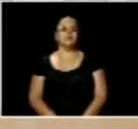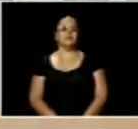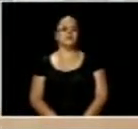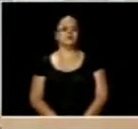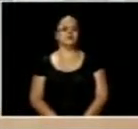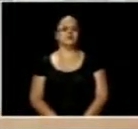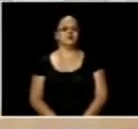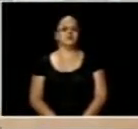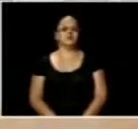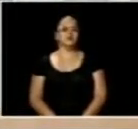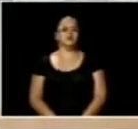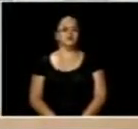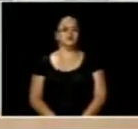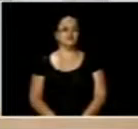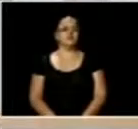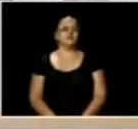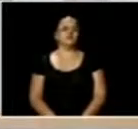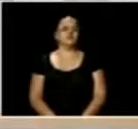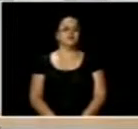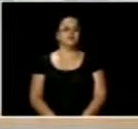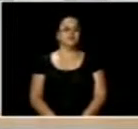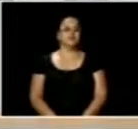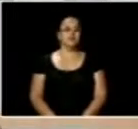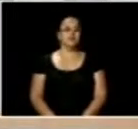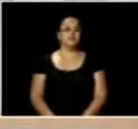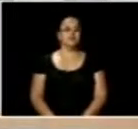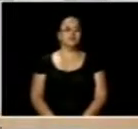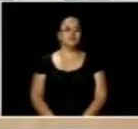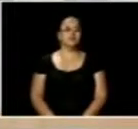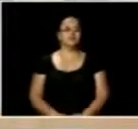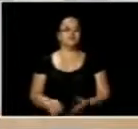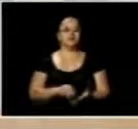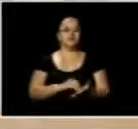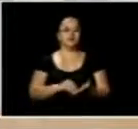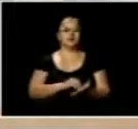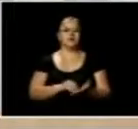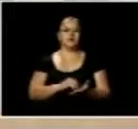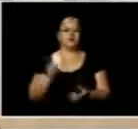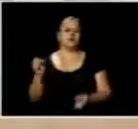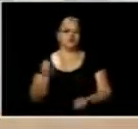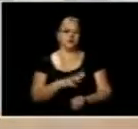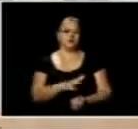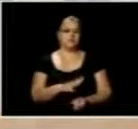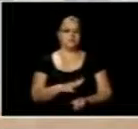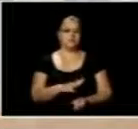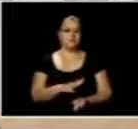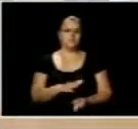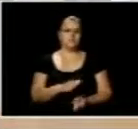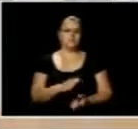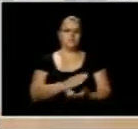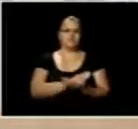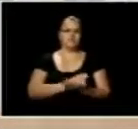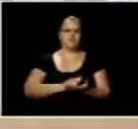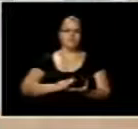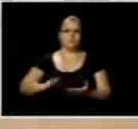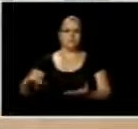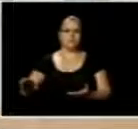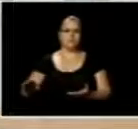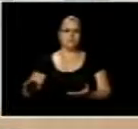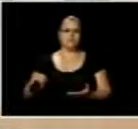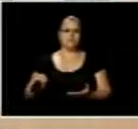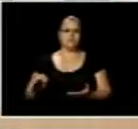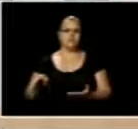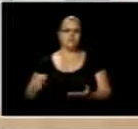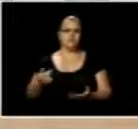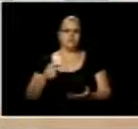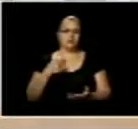secretária vai assumir. E ela vai tratar justamente desse projeto. E aí a minha preocupação, quando eu pego o currículo da